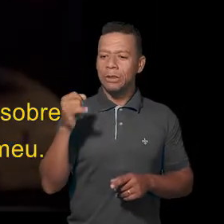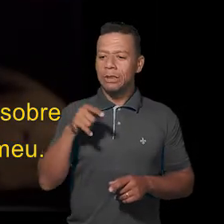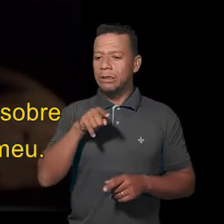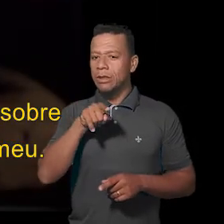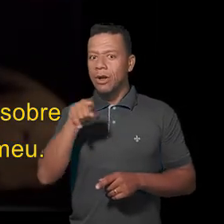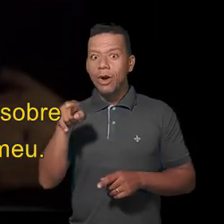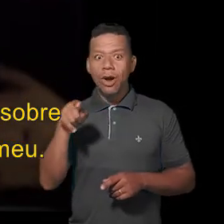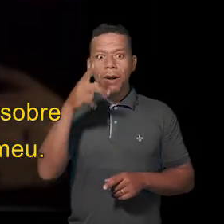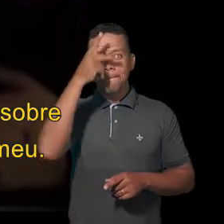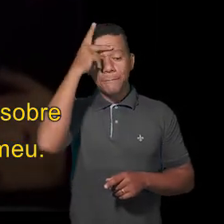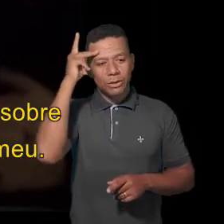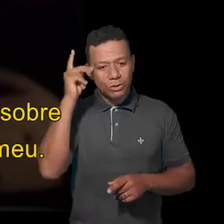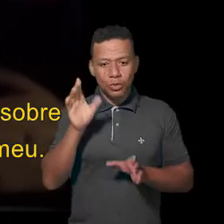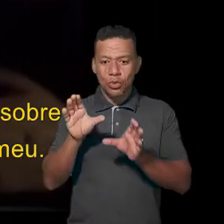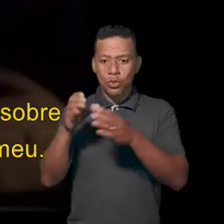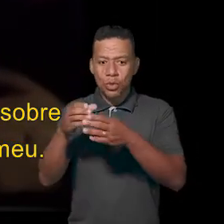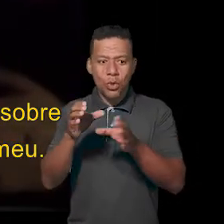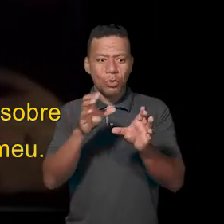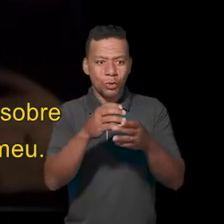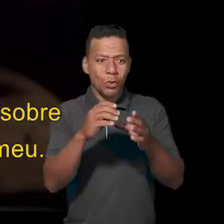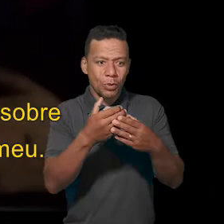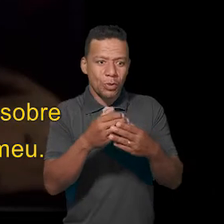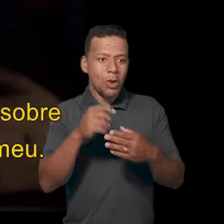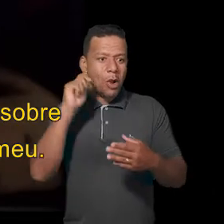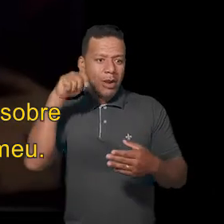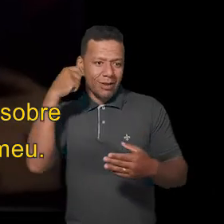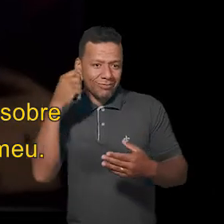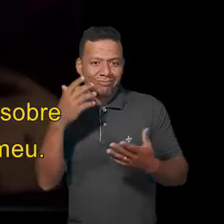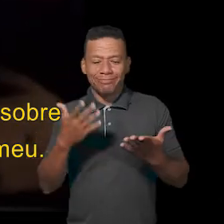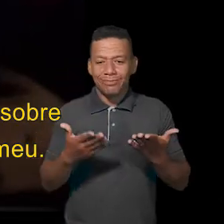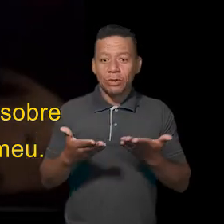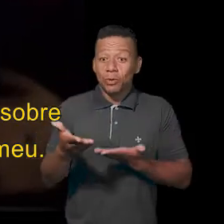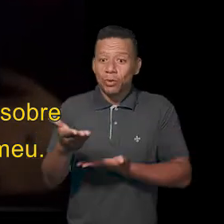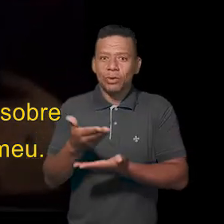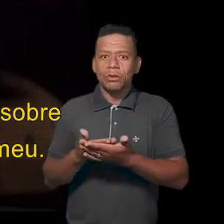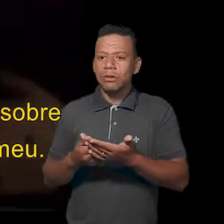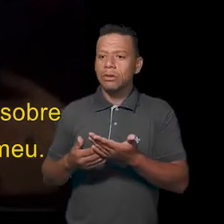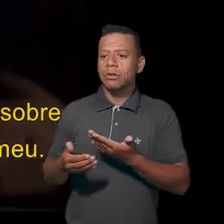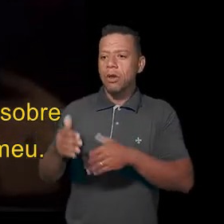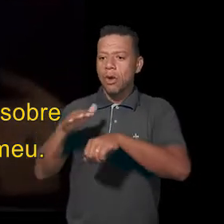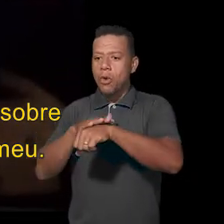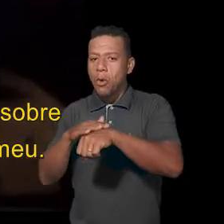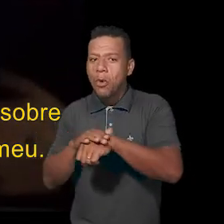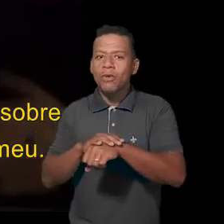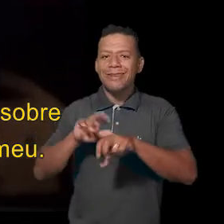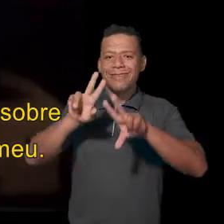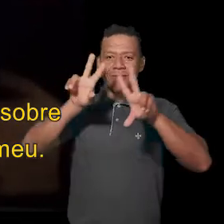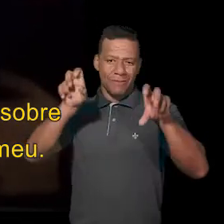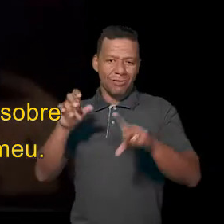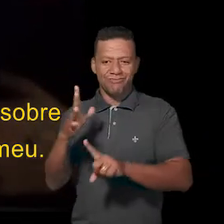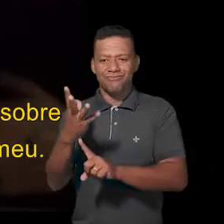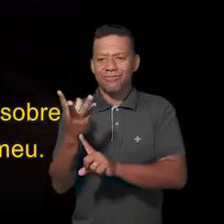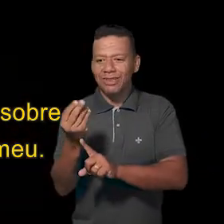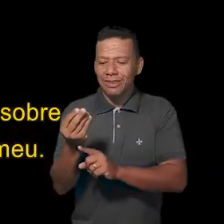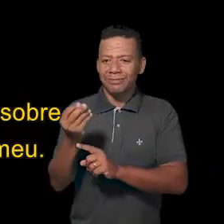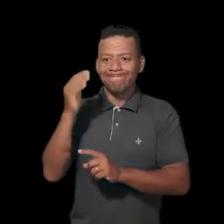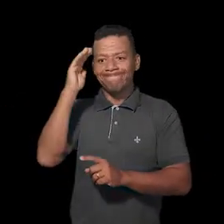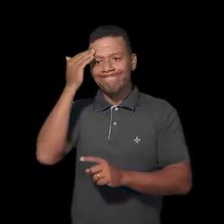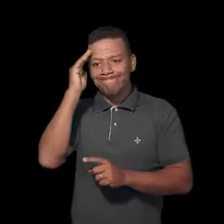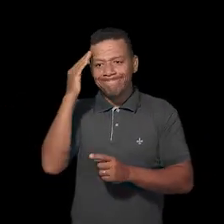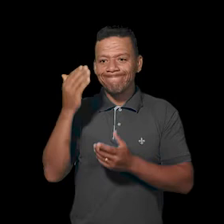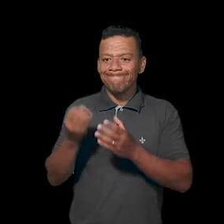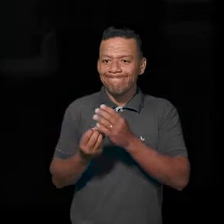e as pessoas e alguns artistas e conversar com elas sobre os processos delas para entender como eu faria o